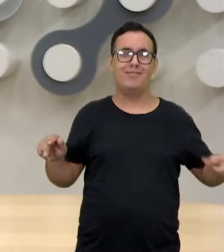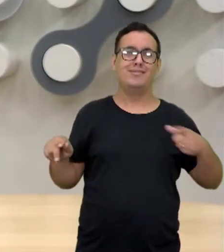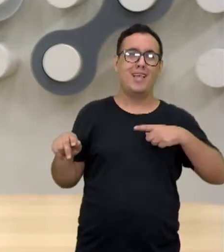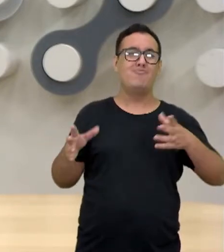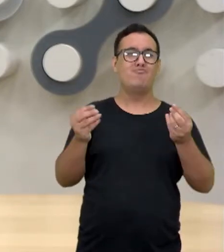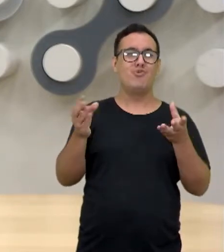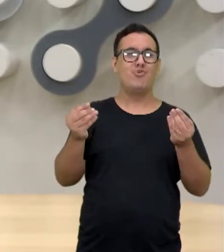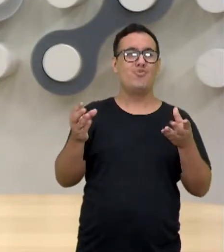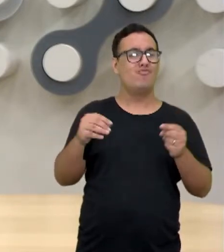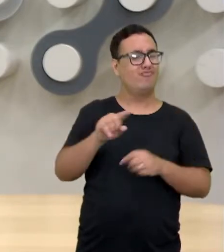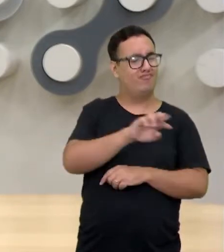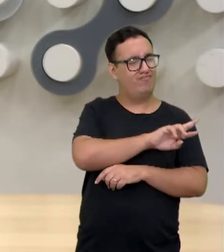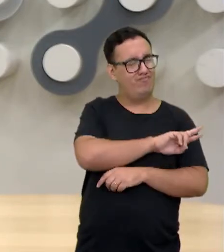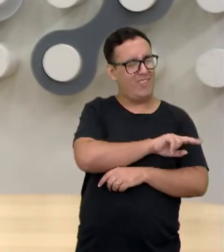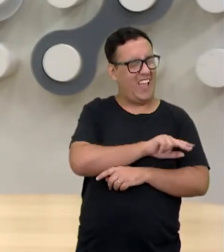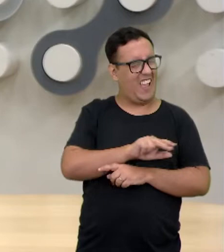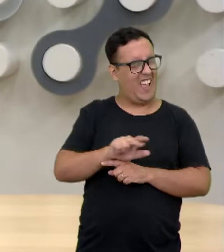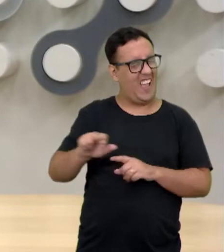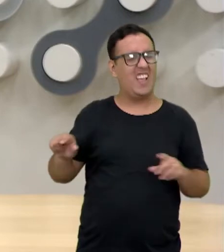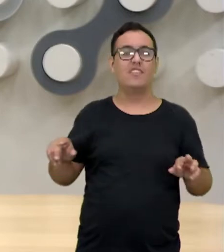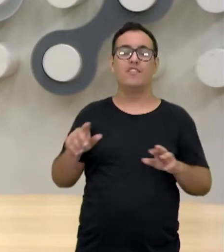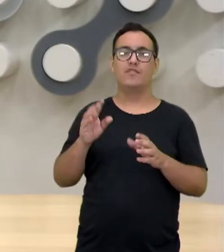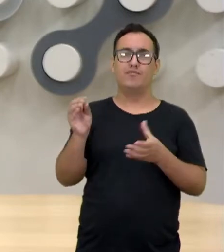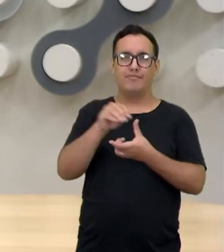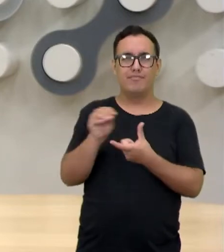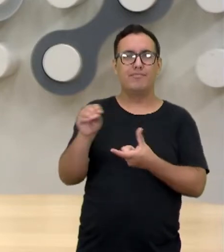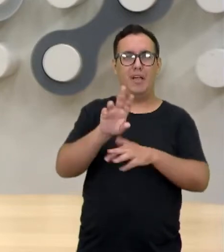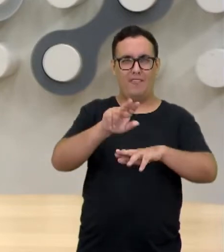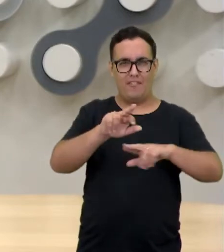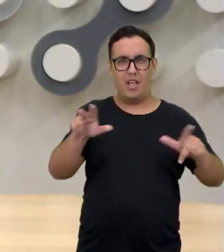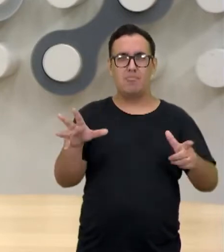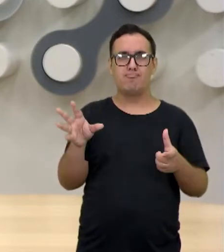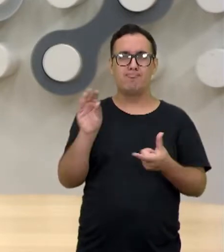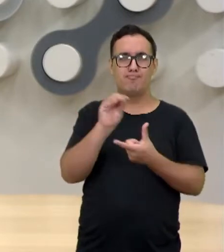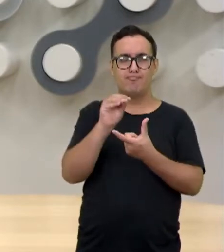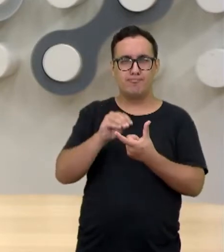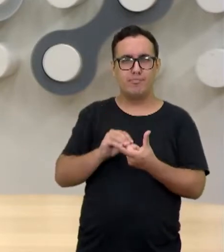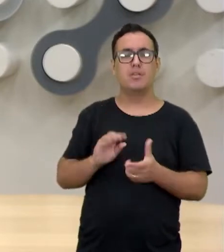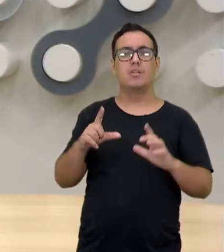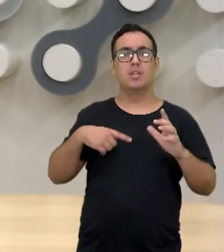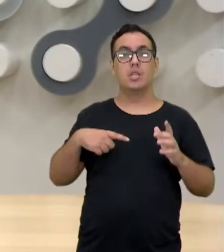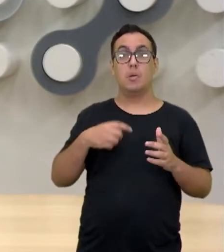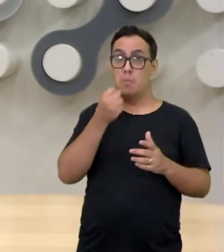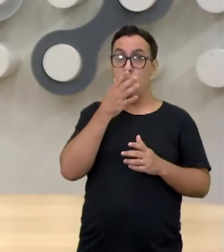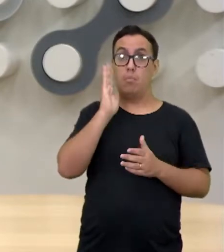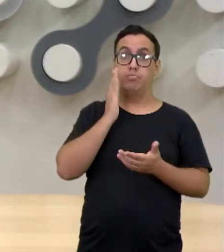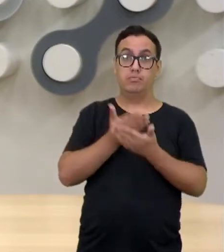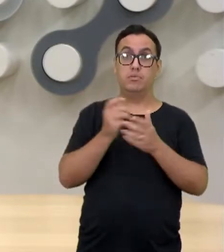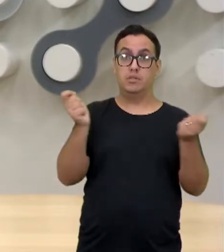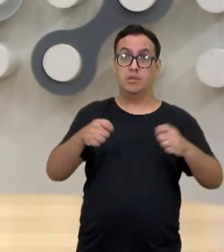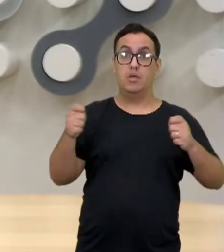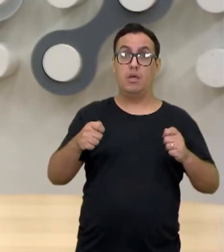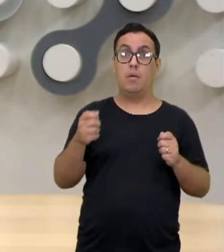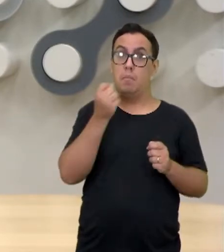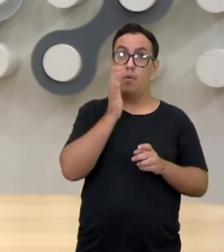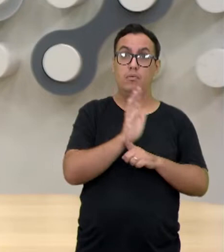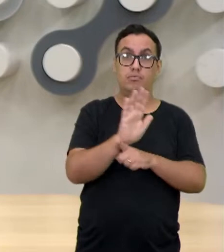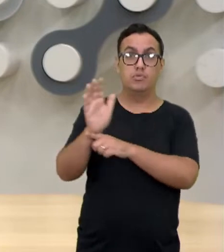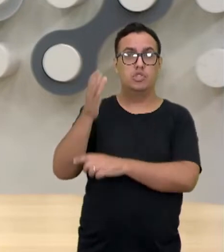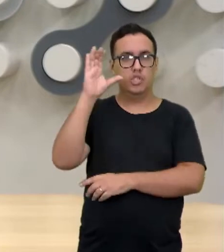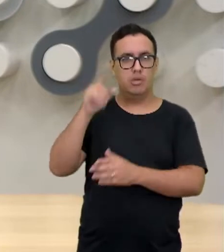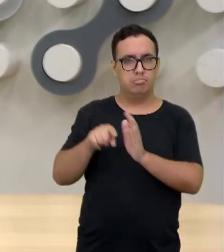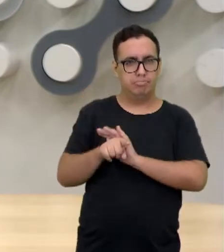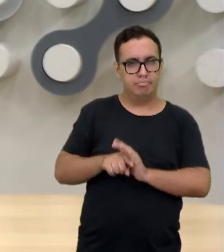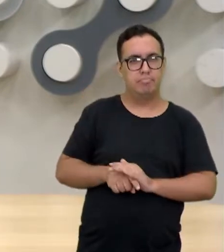de vídeos alocados em diferentes repositórios e que também trazem informações confiáveis, qualificadas de grandes cientistas,